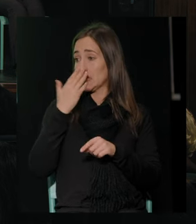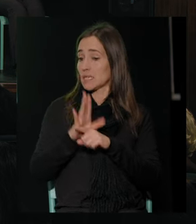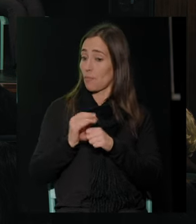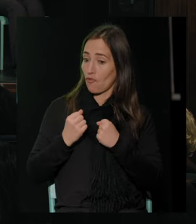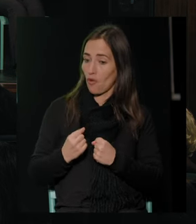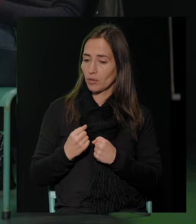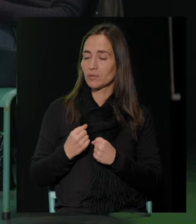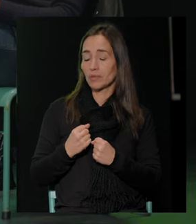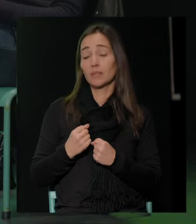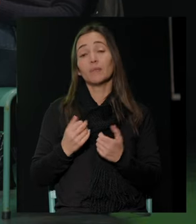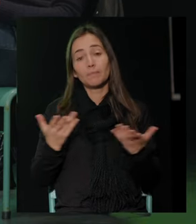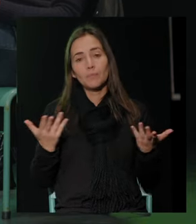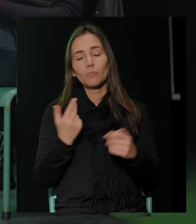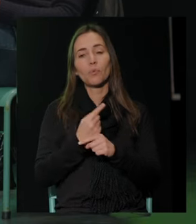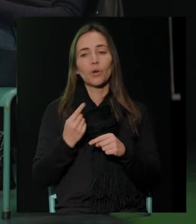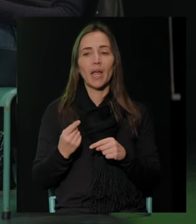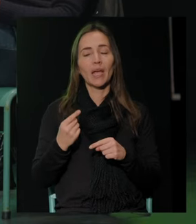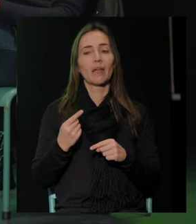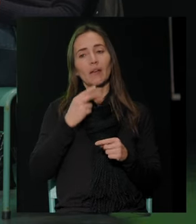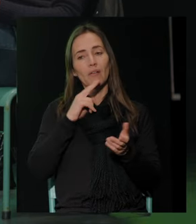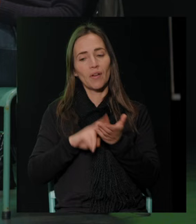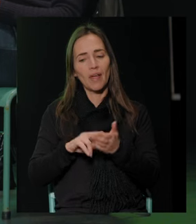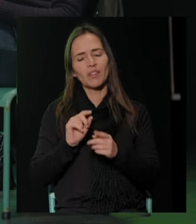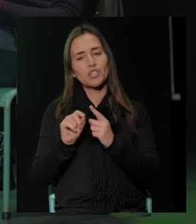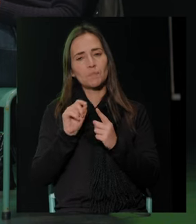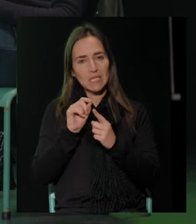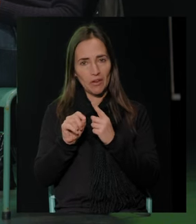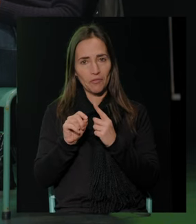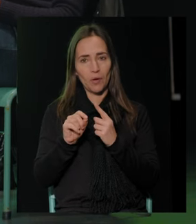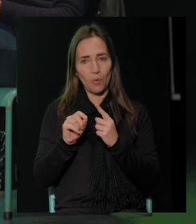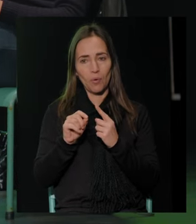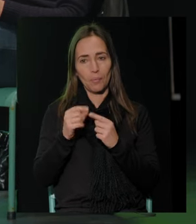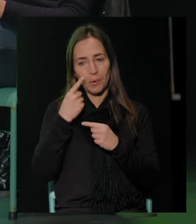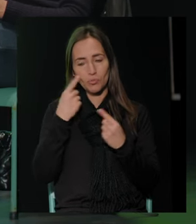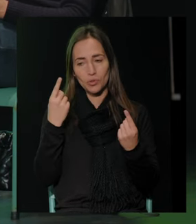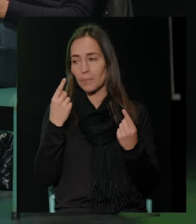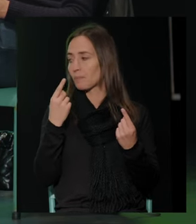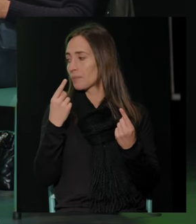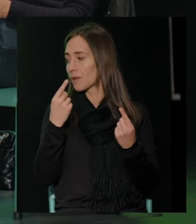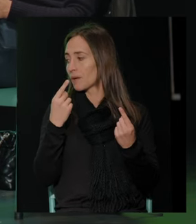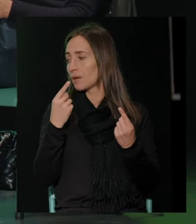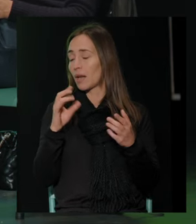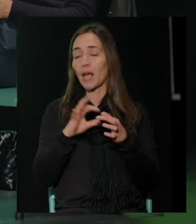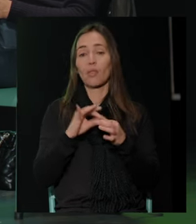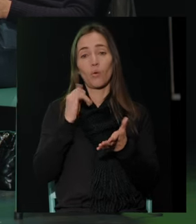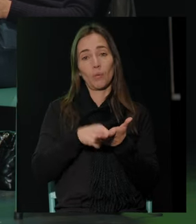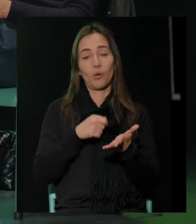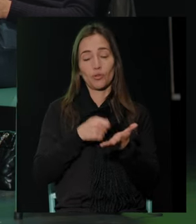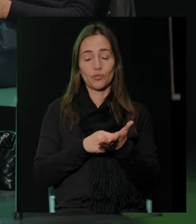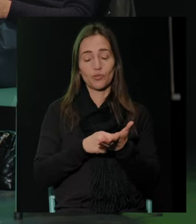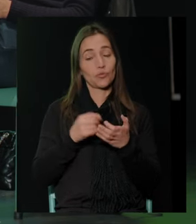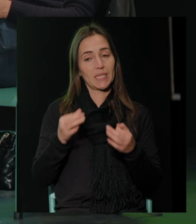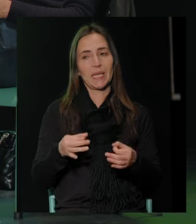bastante forte. Pois, porque depois, traduzir isto em coisas concretas e nos impostos, né? Que é sempre